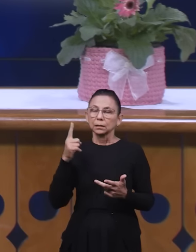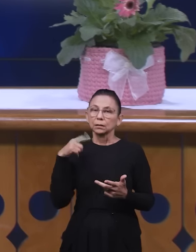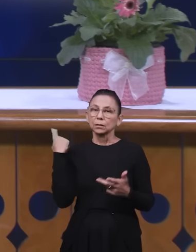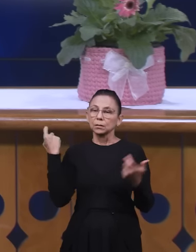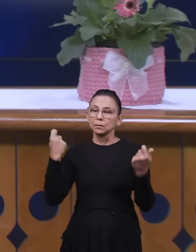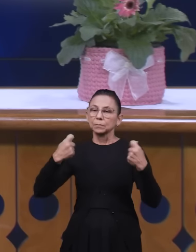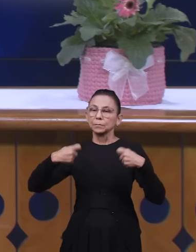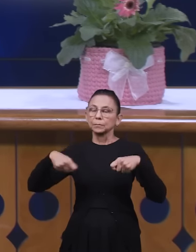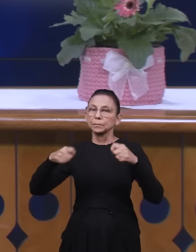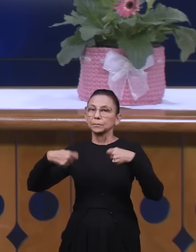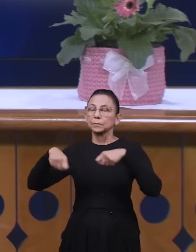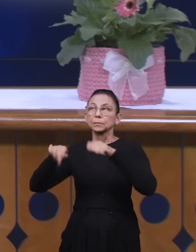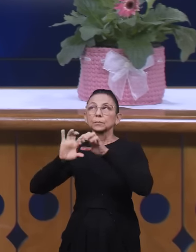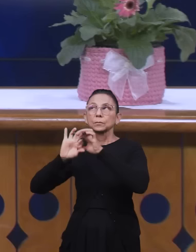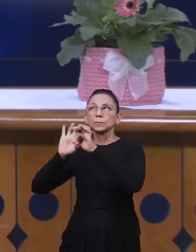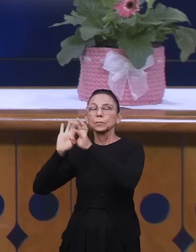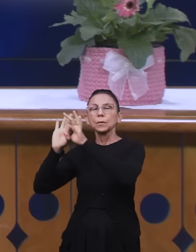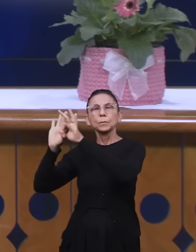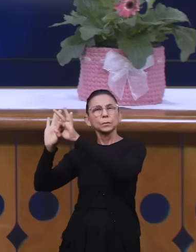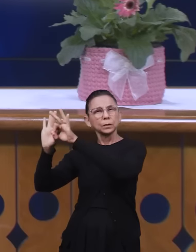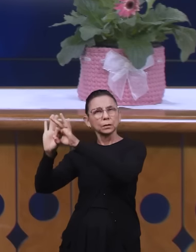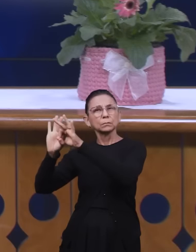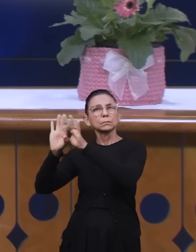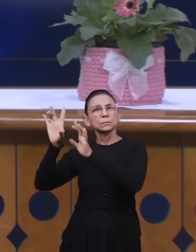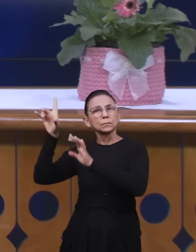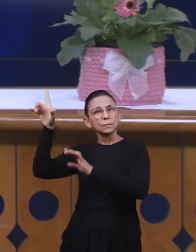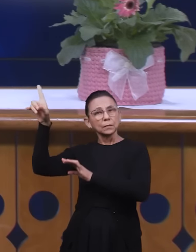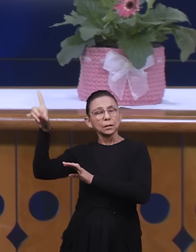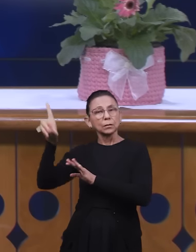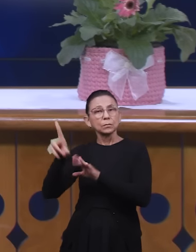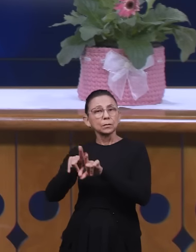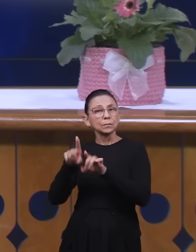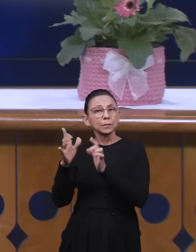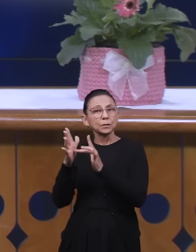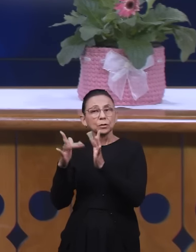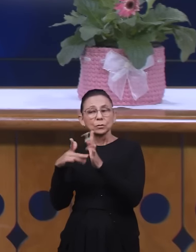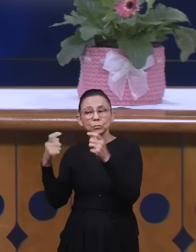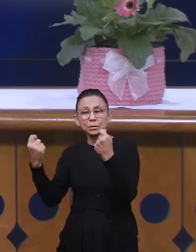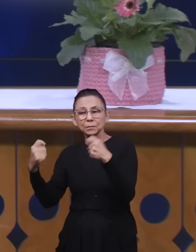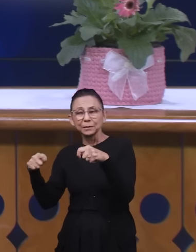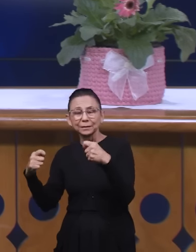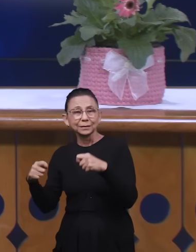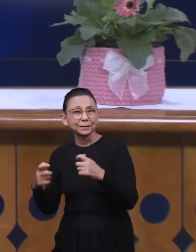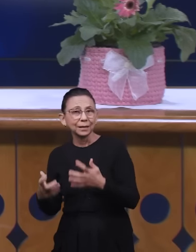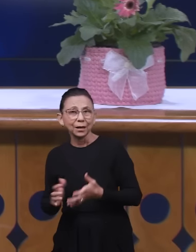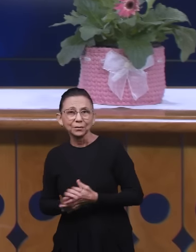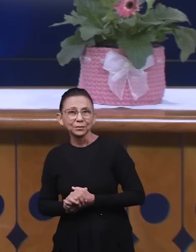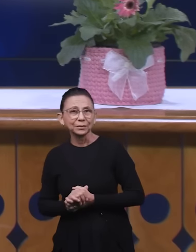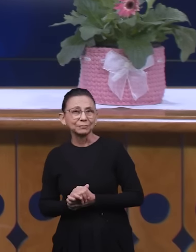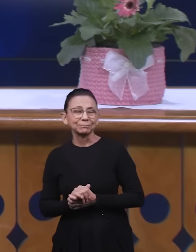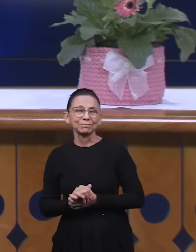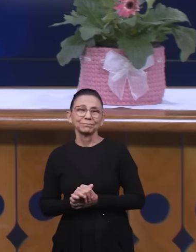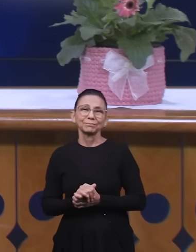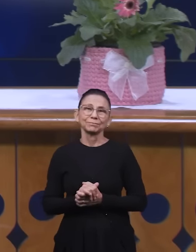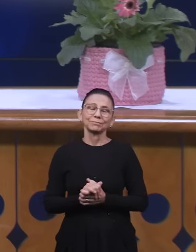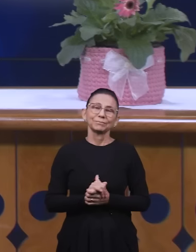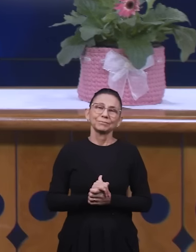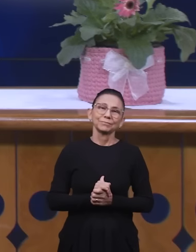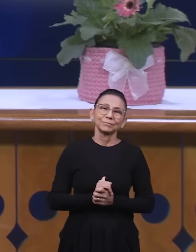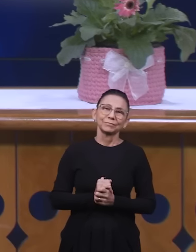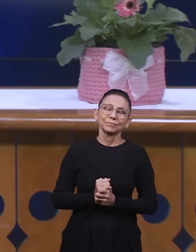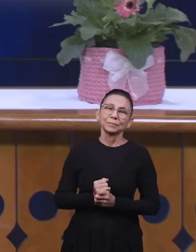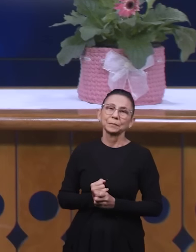Jesus necessitava disso e ele precisava, naqueles poucos instantes que ele estaria